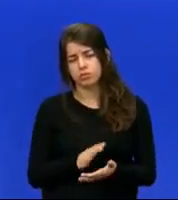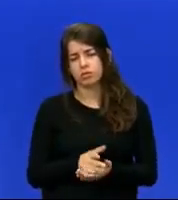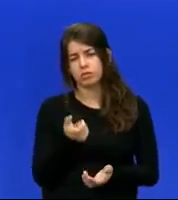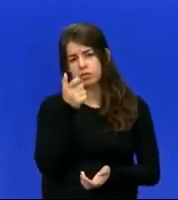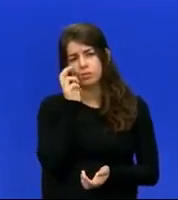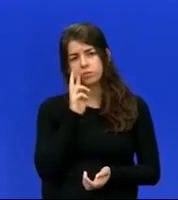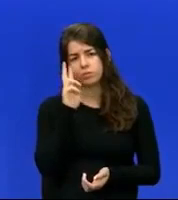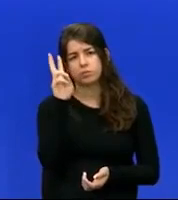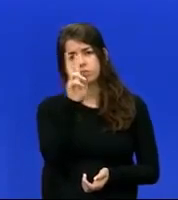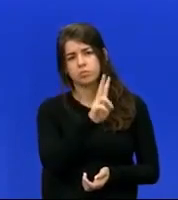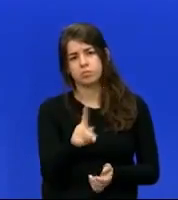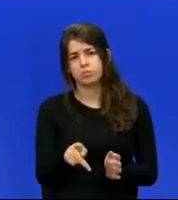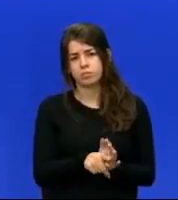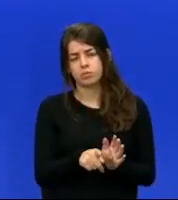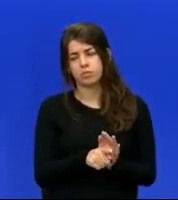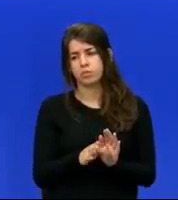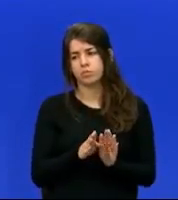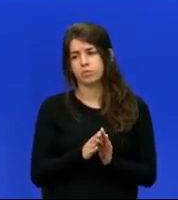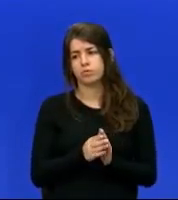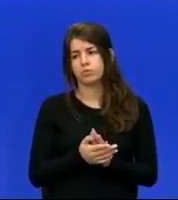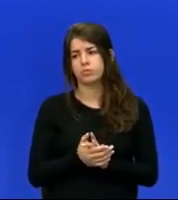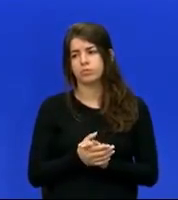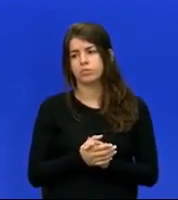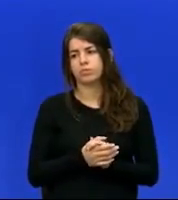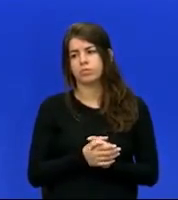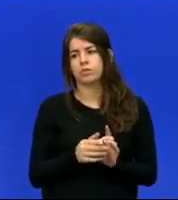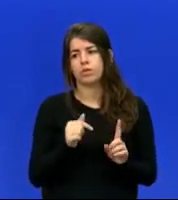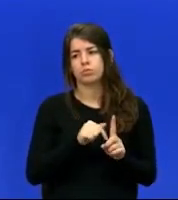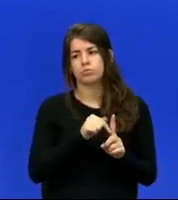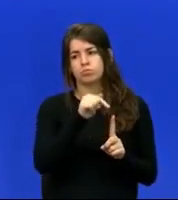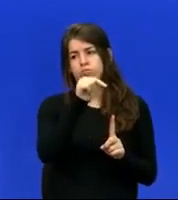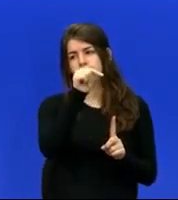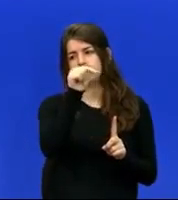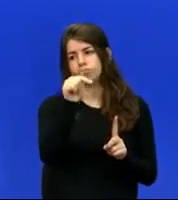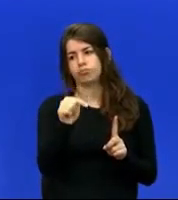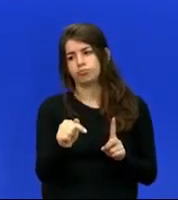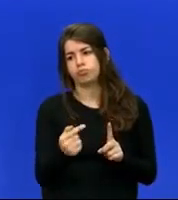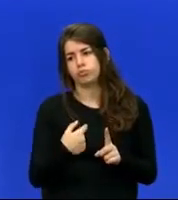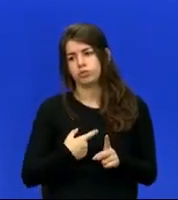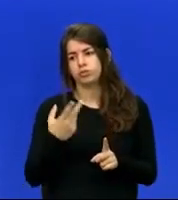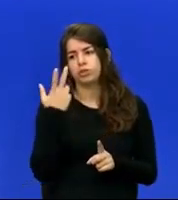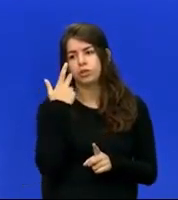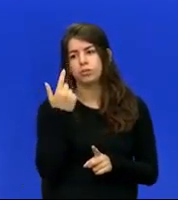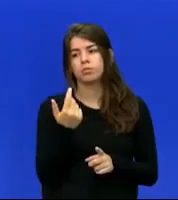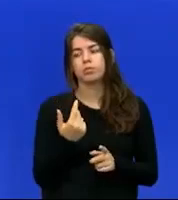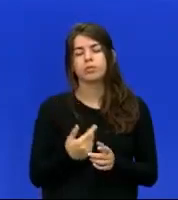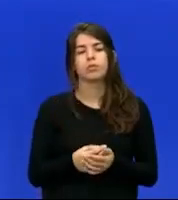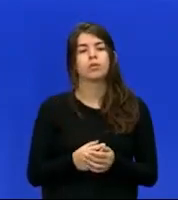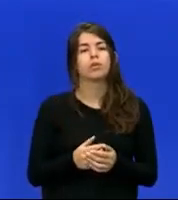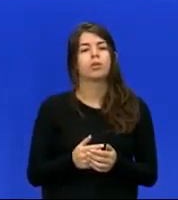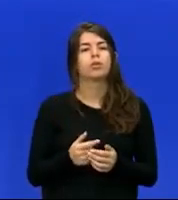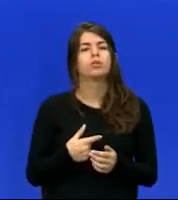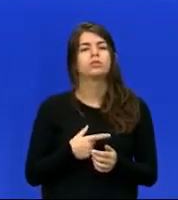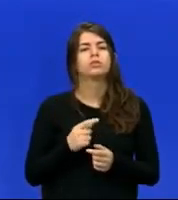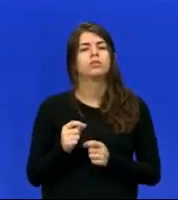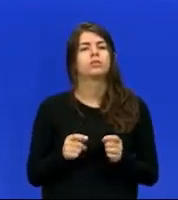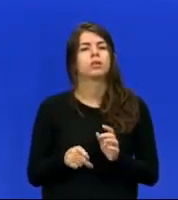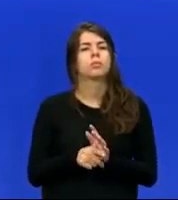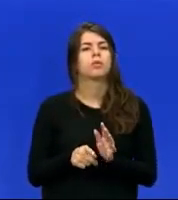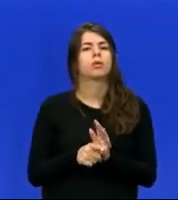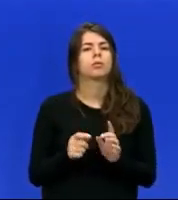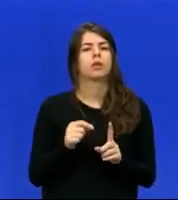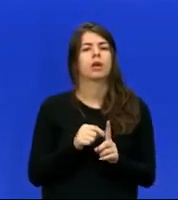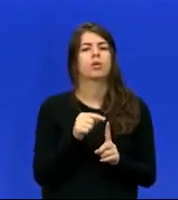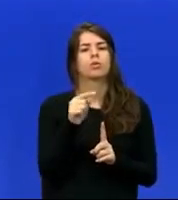está vendo agora é uma curva, né, relacionada a normal. Da onde você tirou essa relação dessa